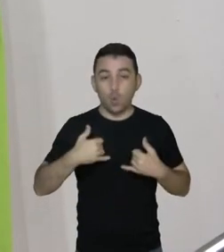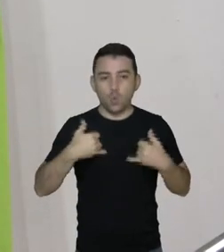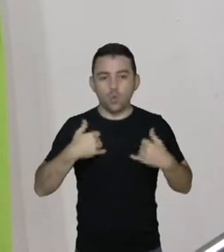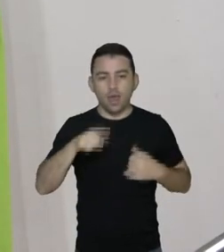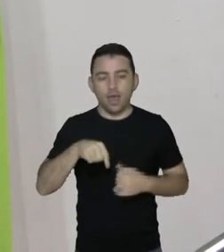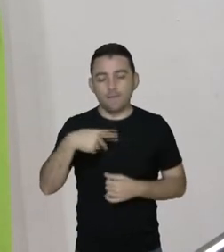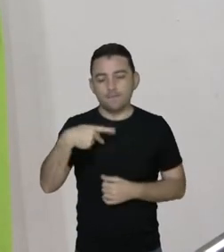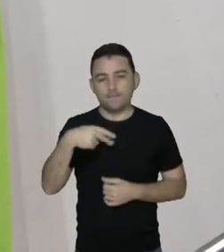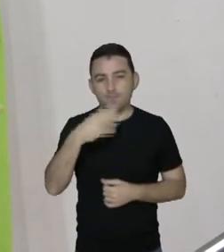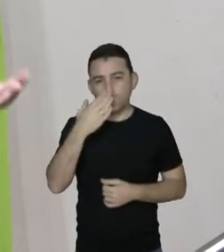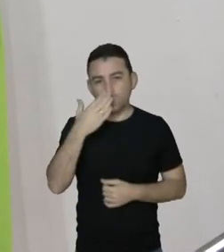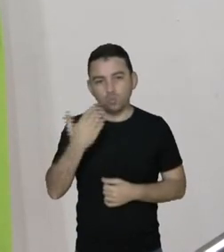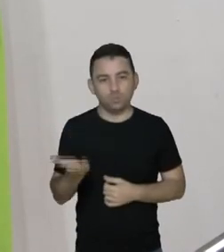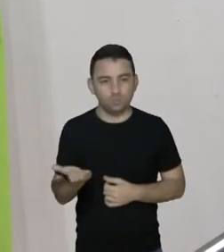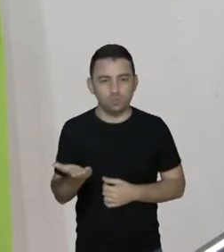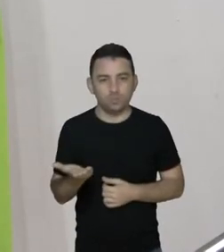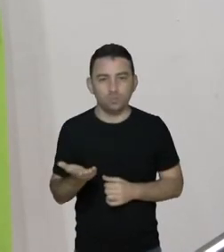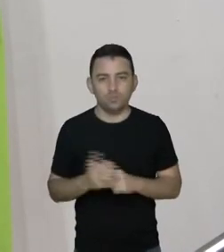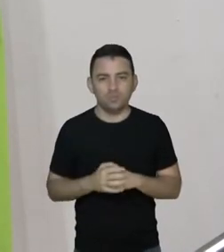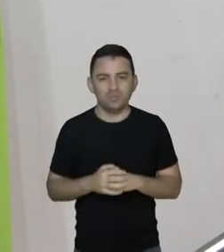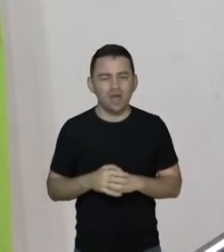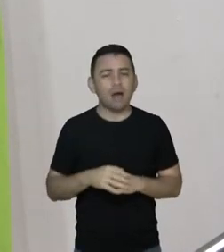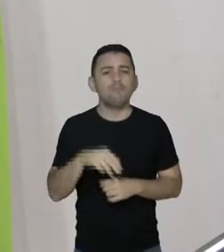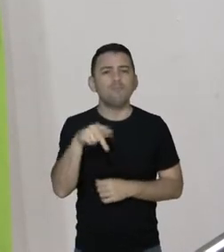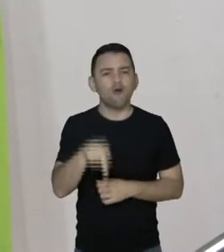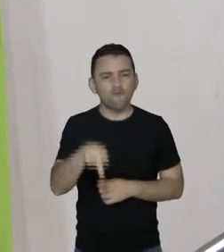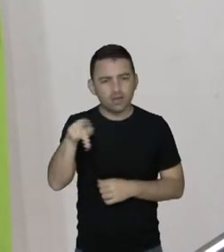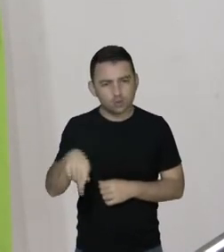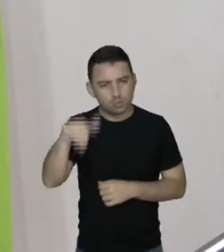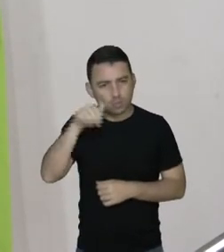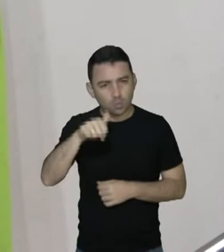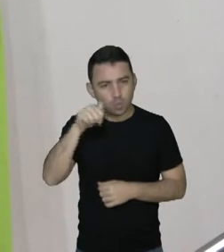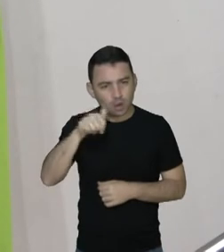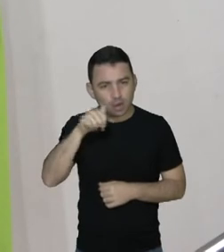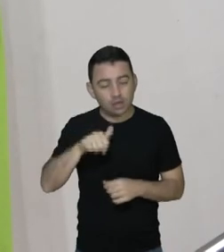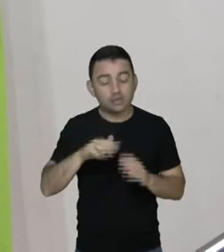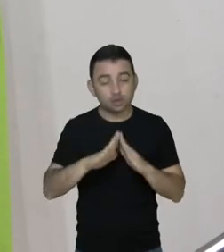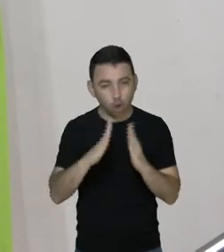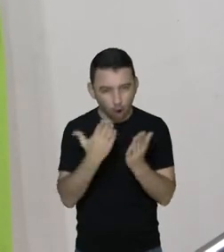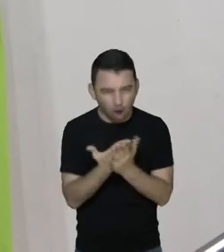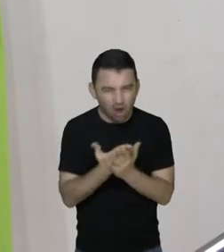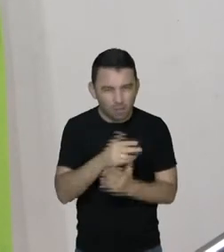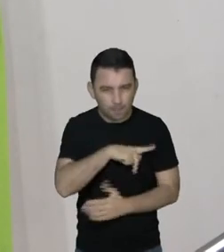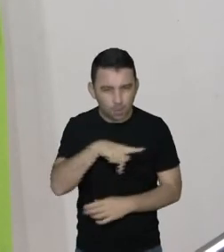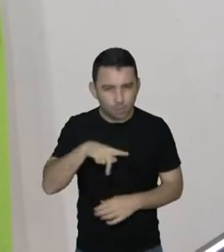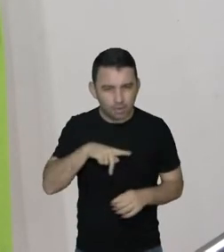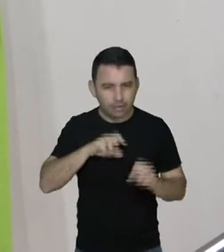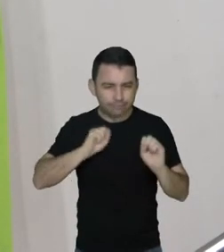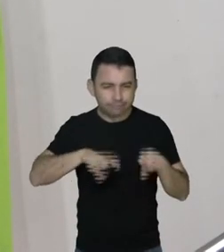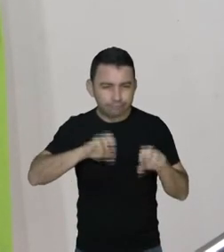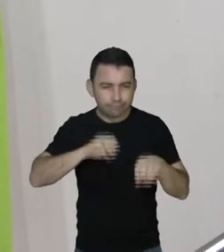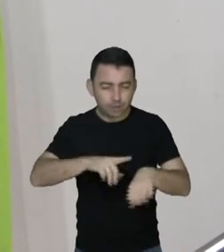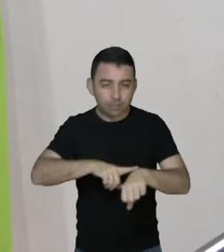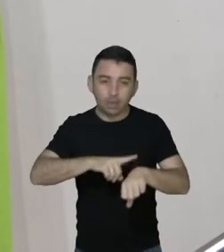palavreado, tirem as crianças da sala, mas uma professora de escola pública, em sala de aula, gastou o tempo